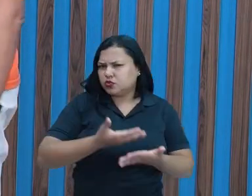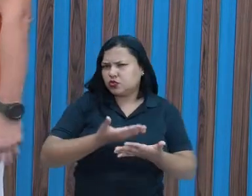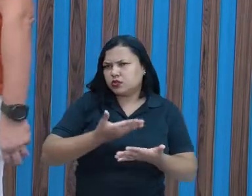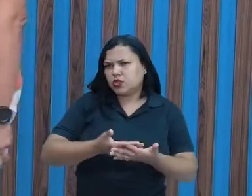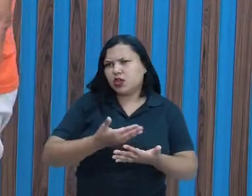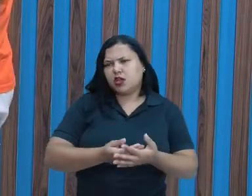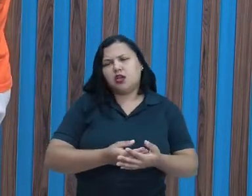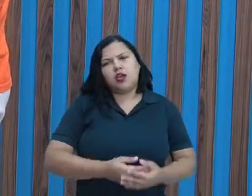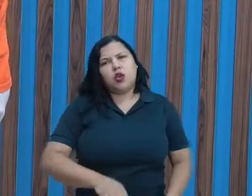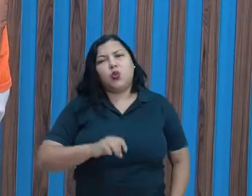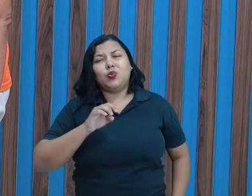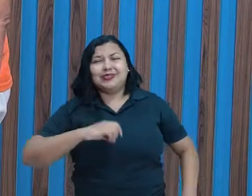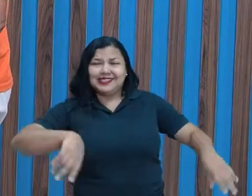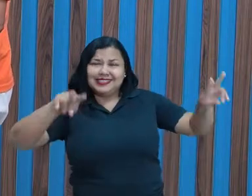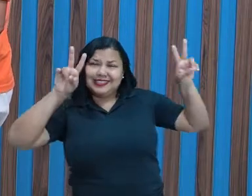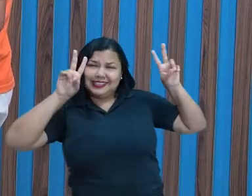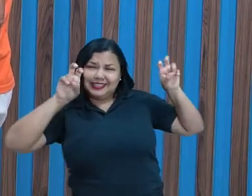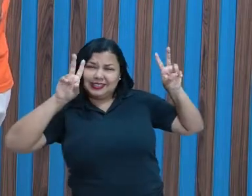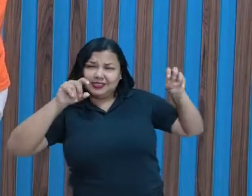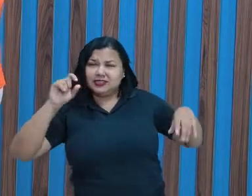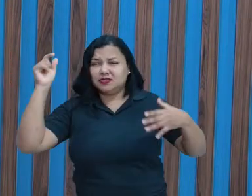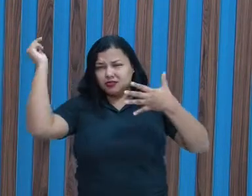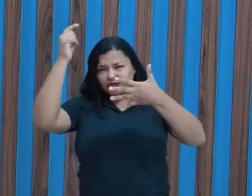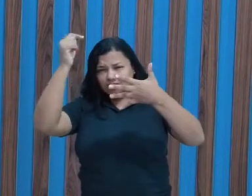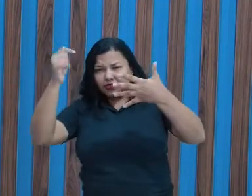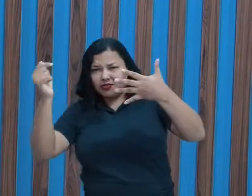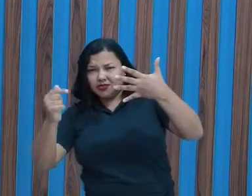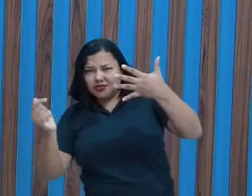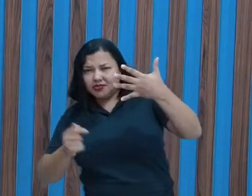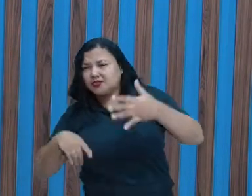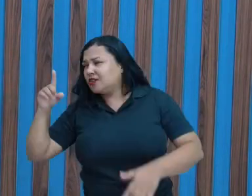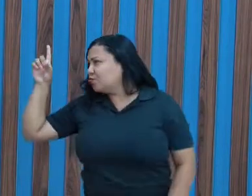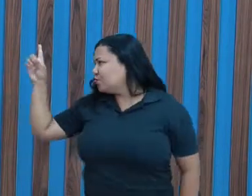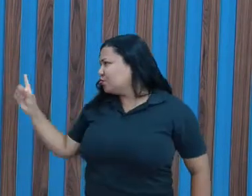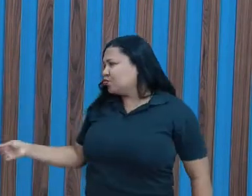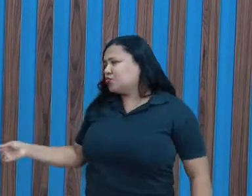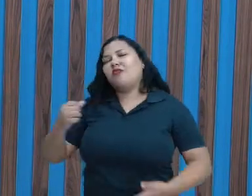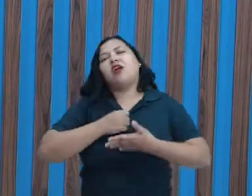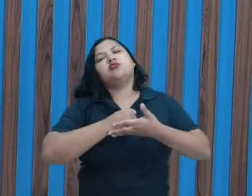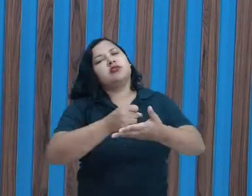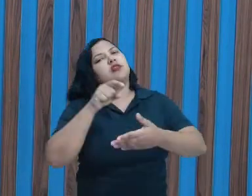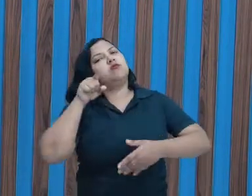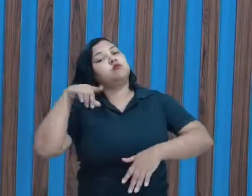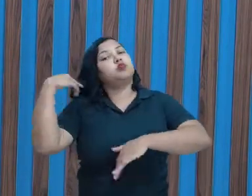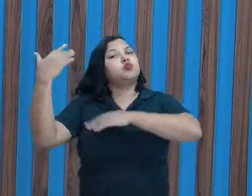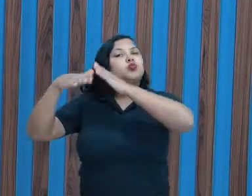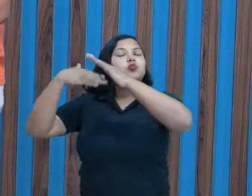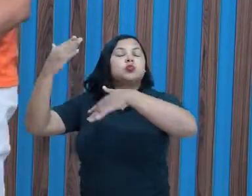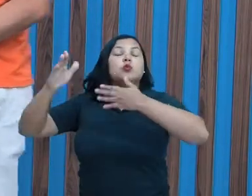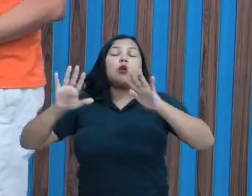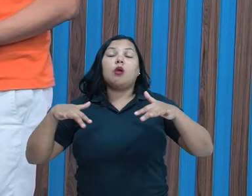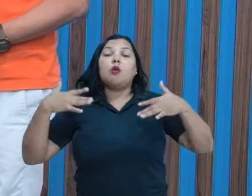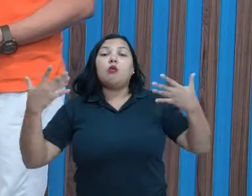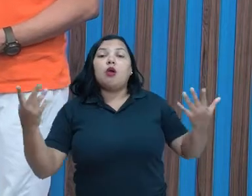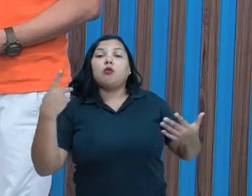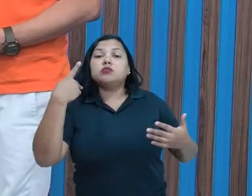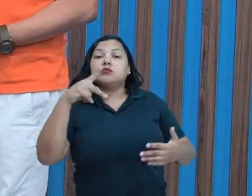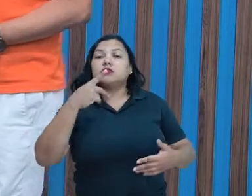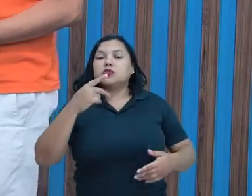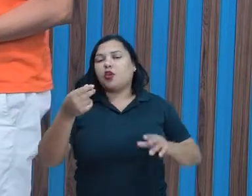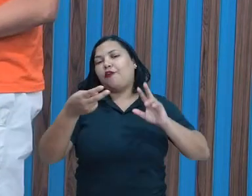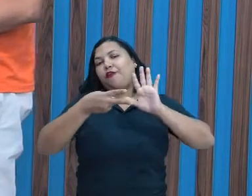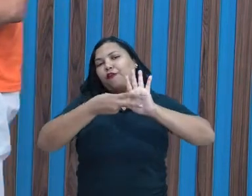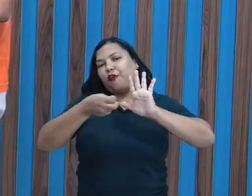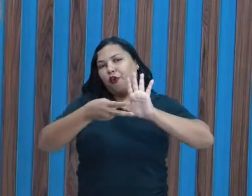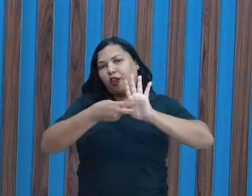pelo menos o título, os títulos das músicas, vai ajudar a você desenvolver o seu vocabulário bastante,